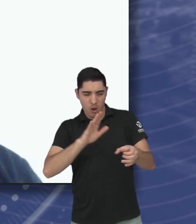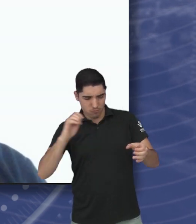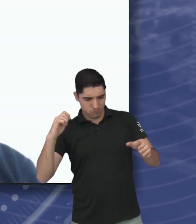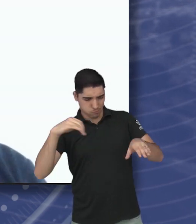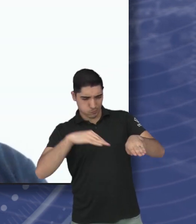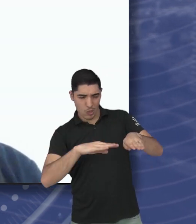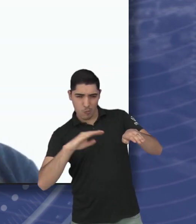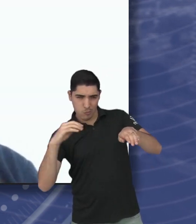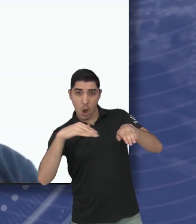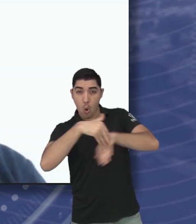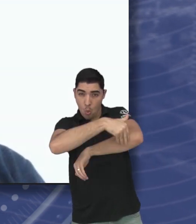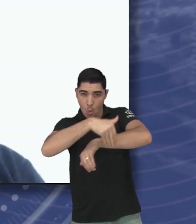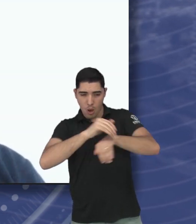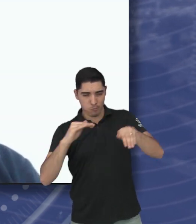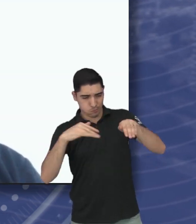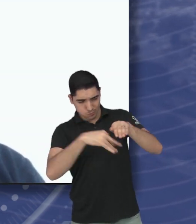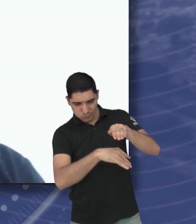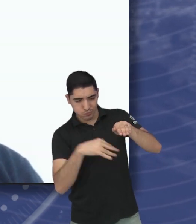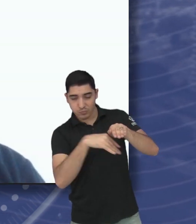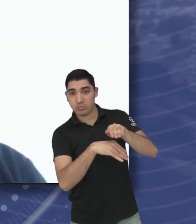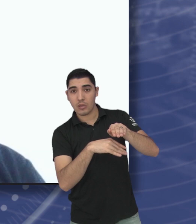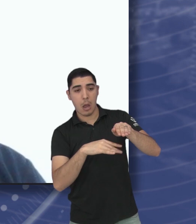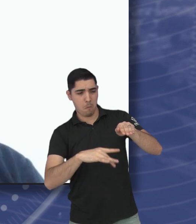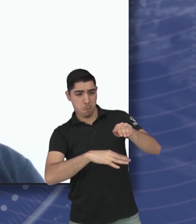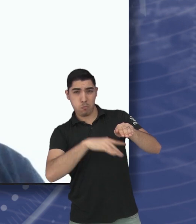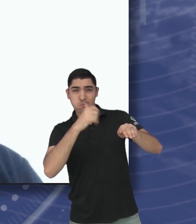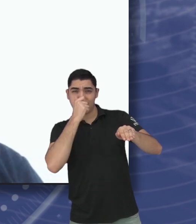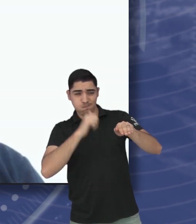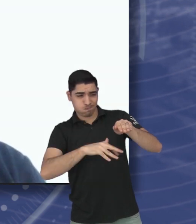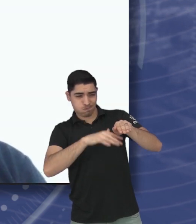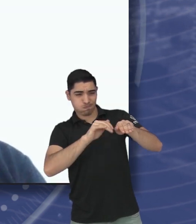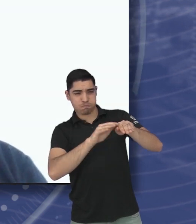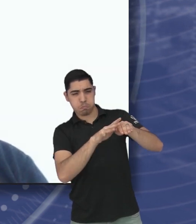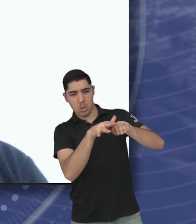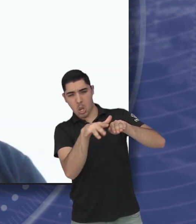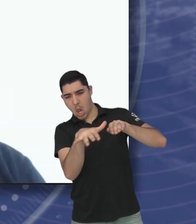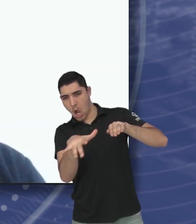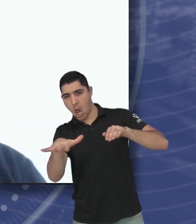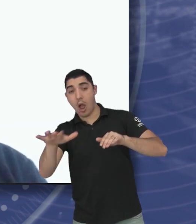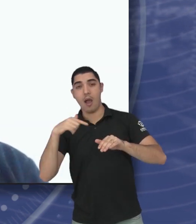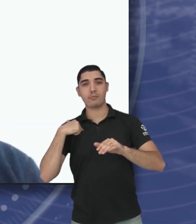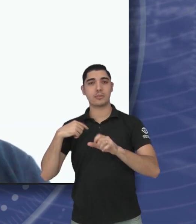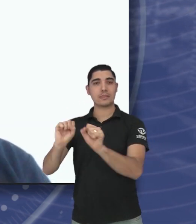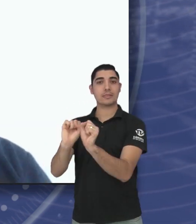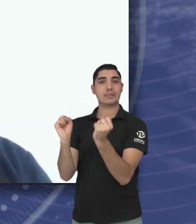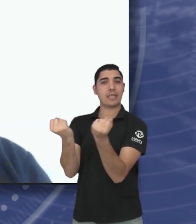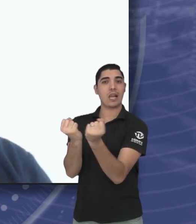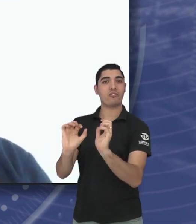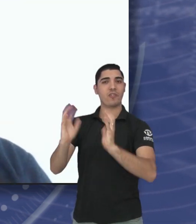da quantidade também. E aí a única saída daquela chuva foi para dentro do meu salão de festa.